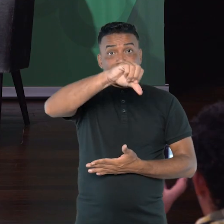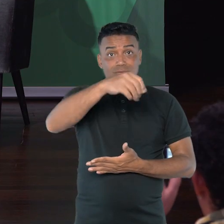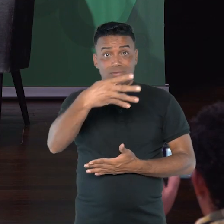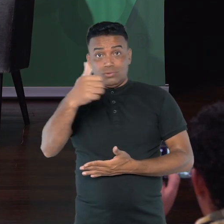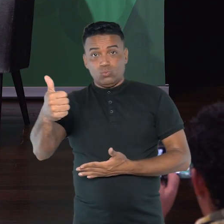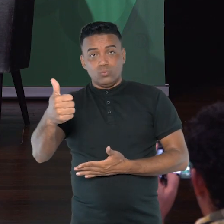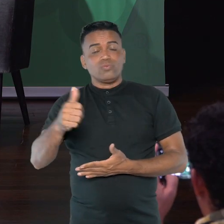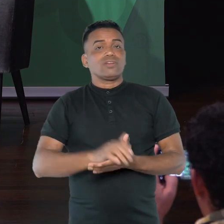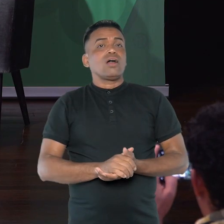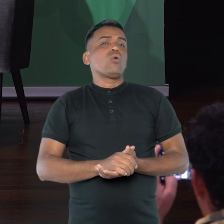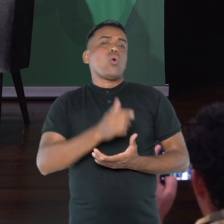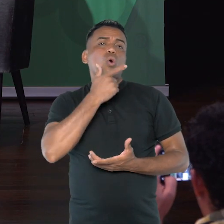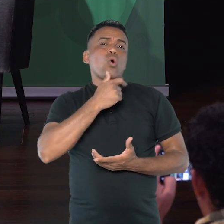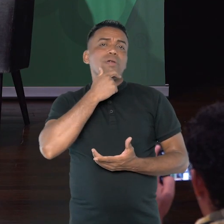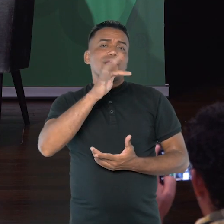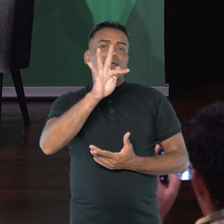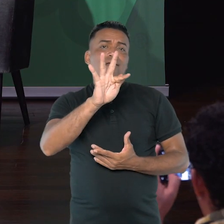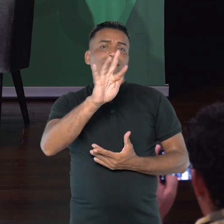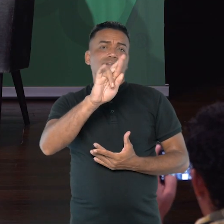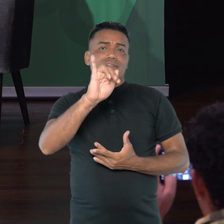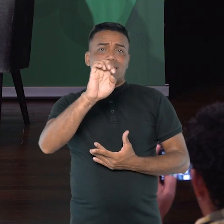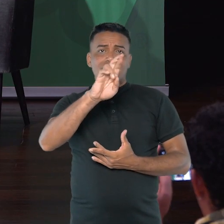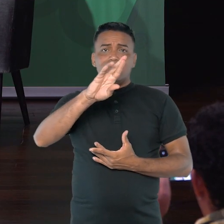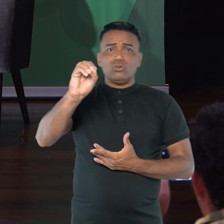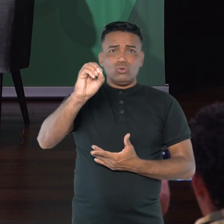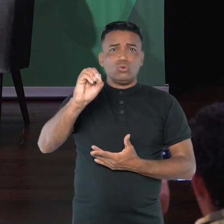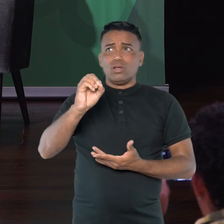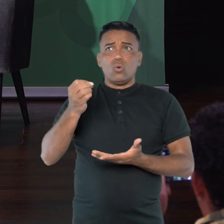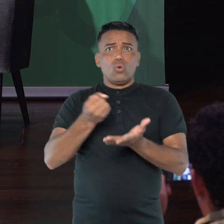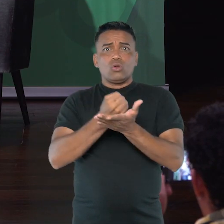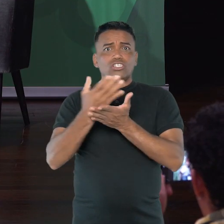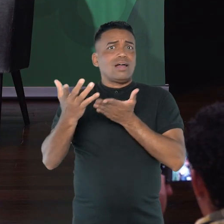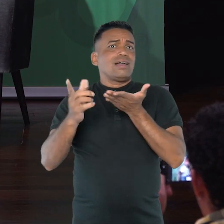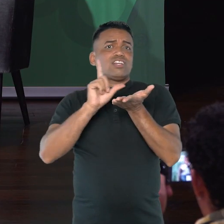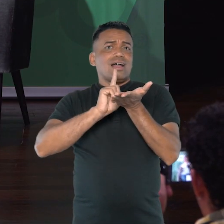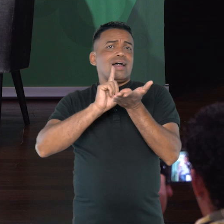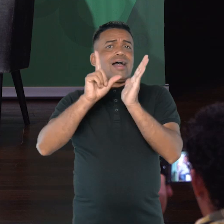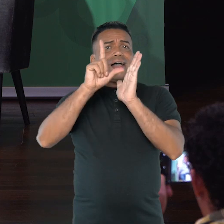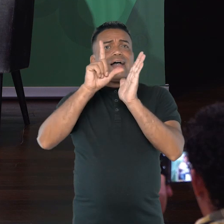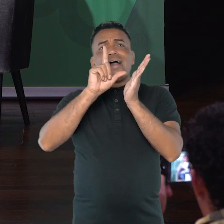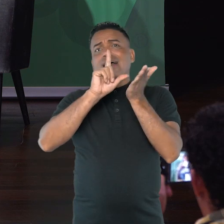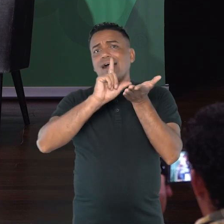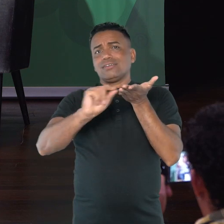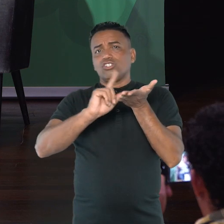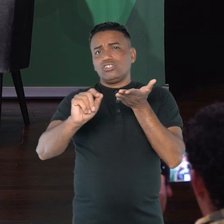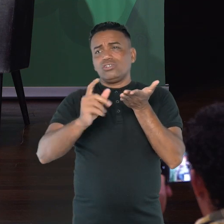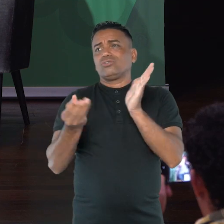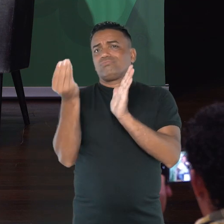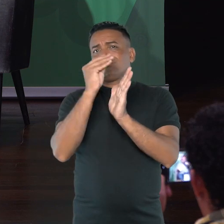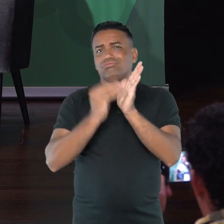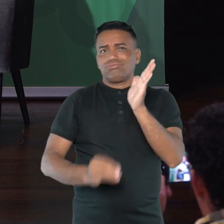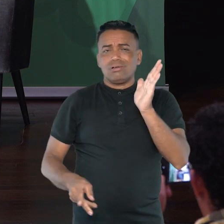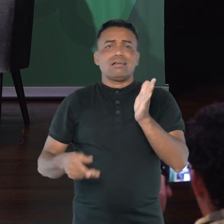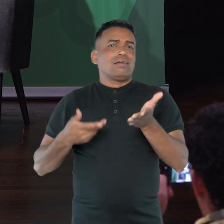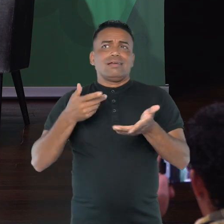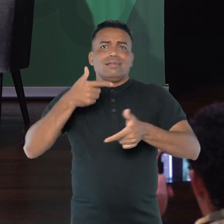E o Frieiro, neste livro, é uma coletânea de artigos, de pensatas dele sobre a literatura e sobre o processo da edição, porque ele foi gráfico também,